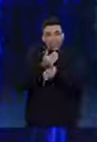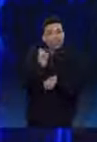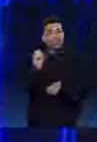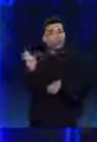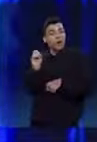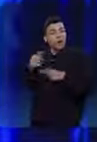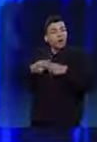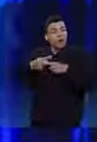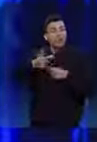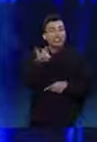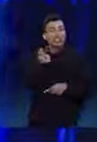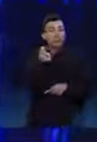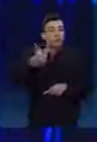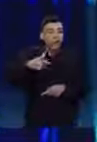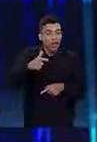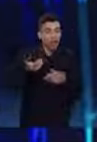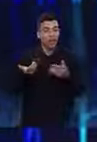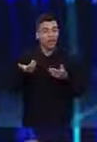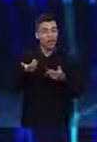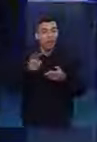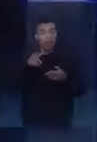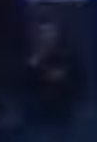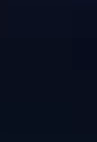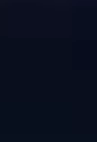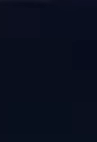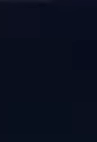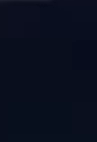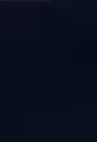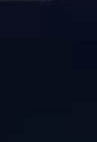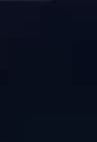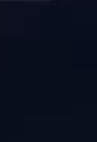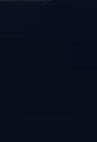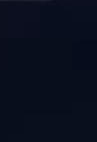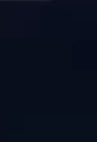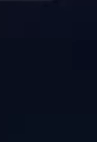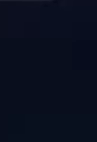marinha não tinha quase mais navio, você sabe que a aeronáutica não tinha... Uai, seu app de vídeos curtos.